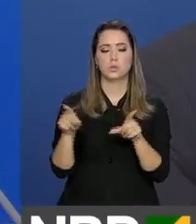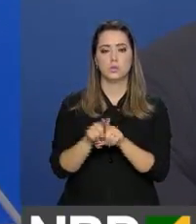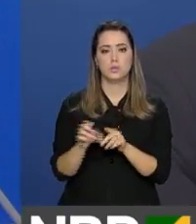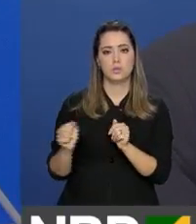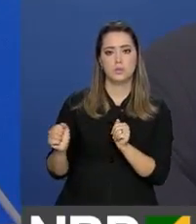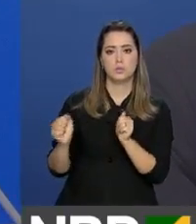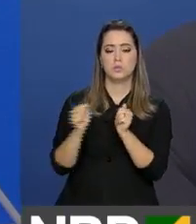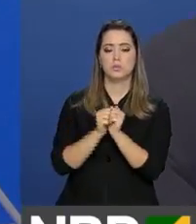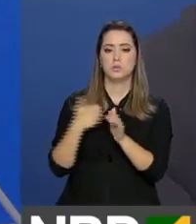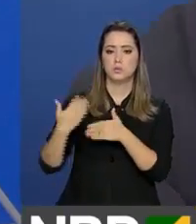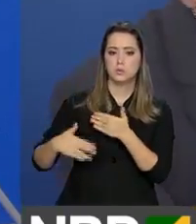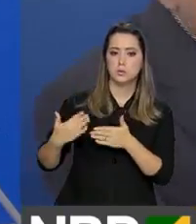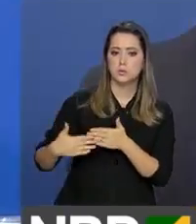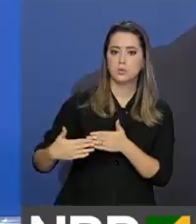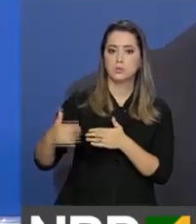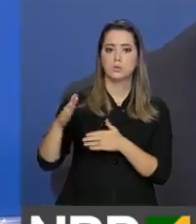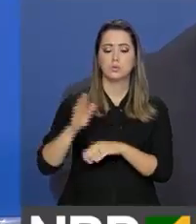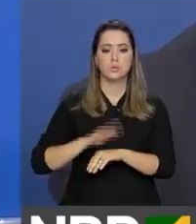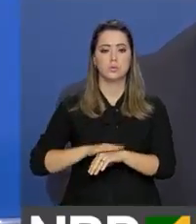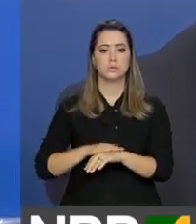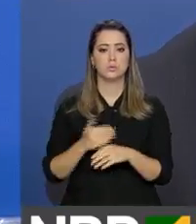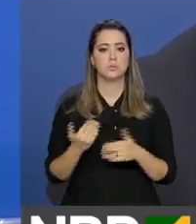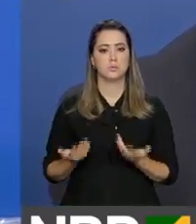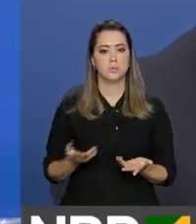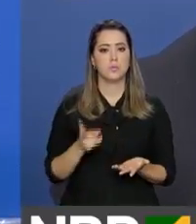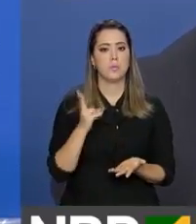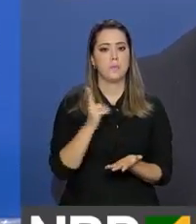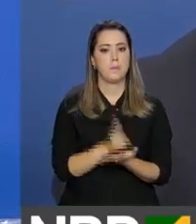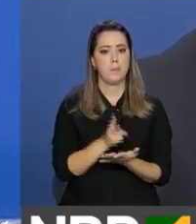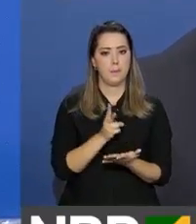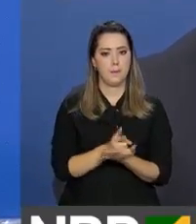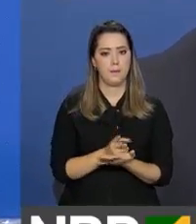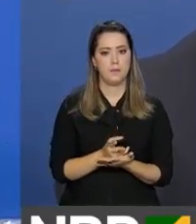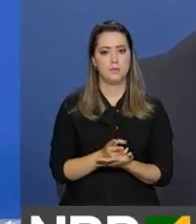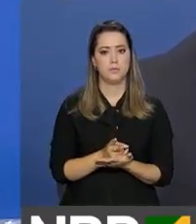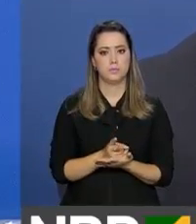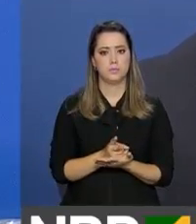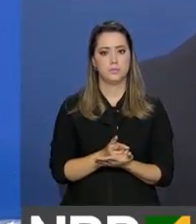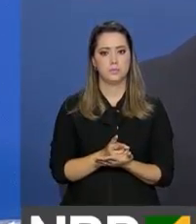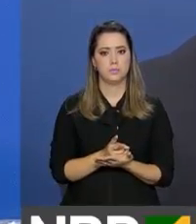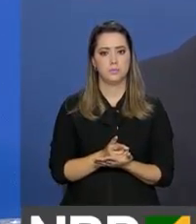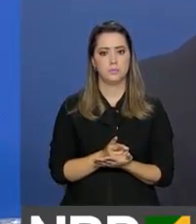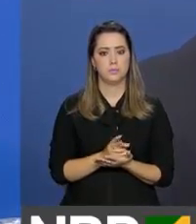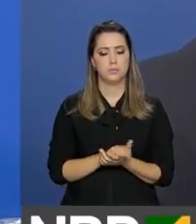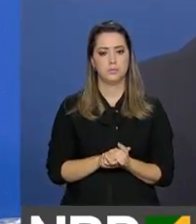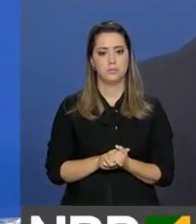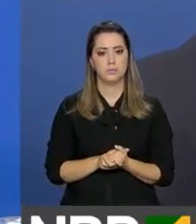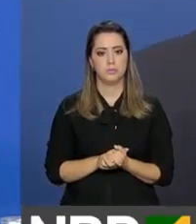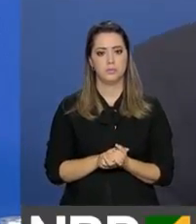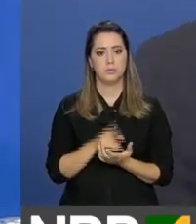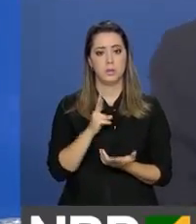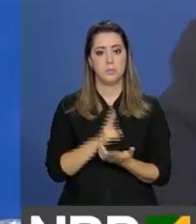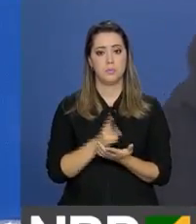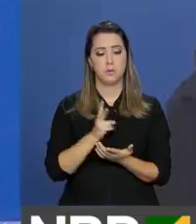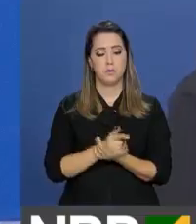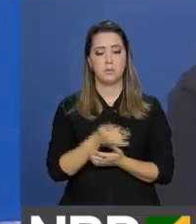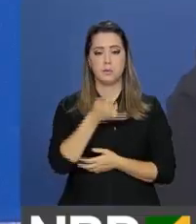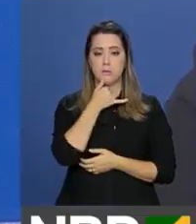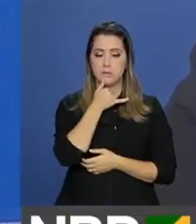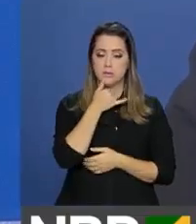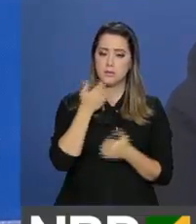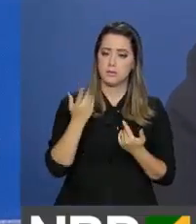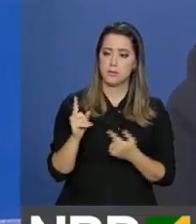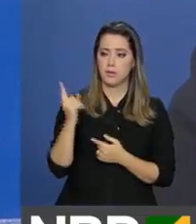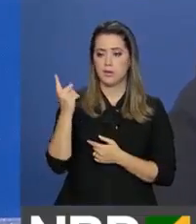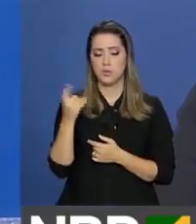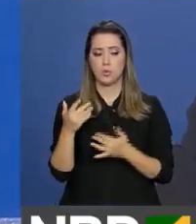longo do tempo. A mesma, digamos assim, a mesma tristeza cívica de